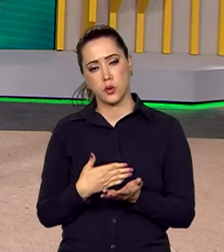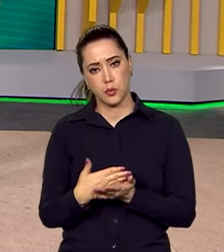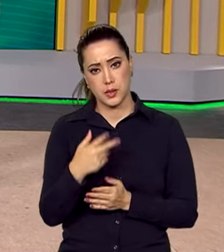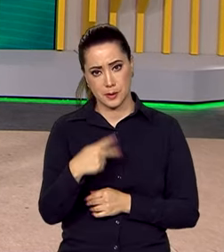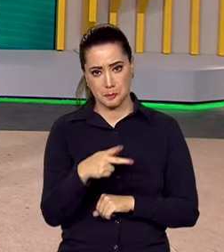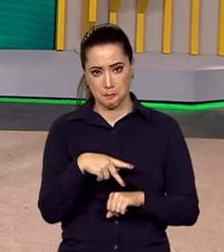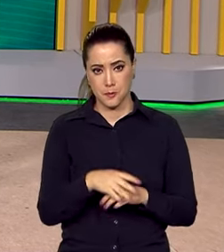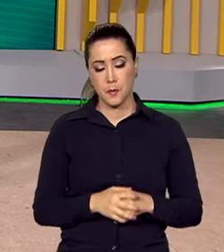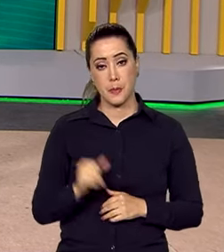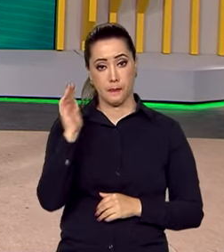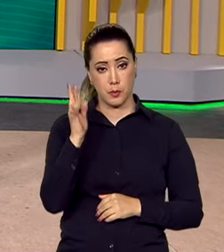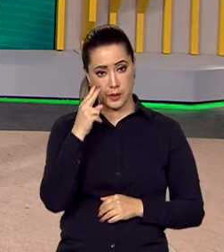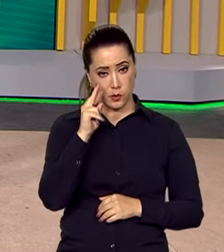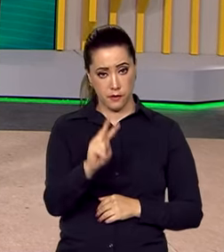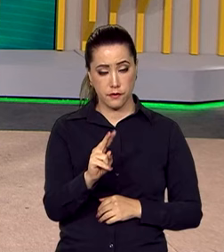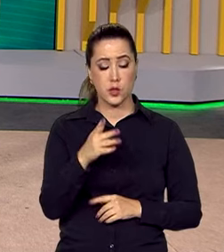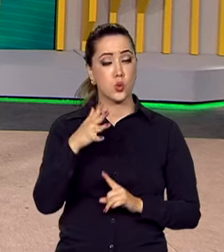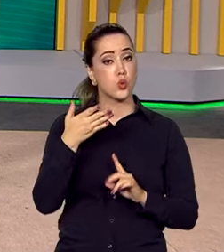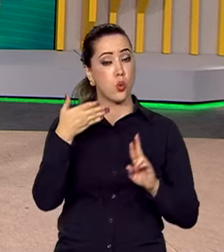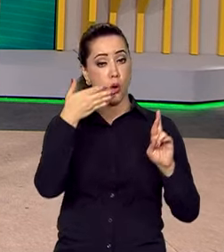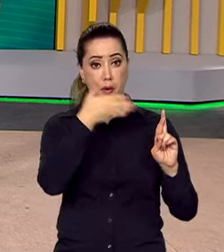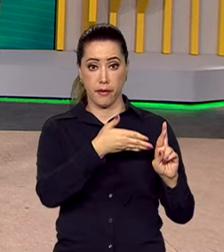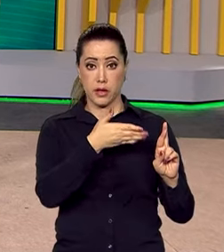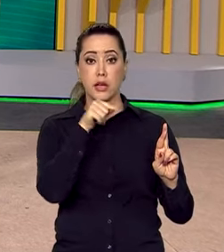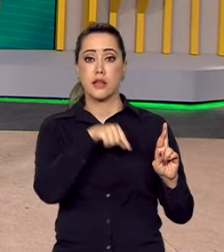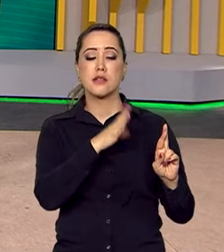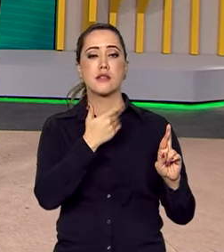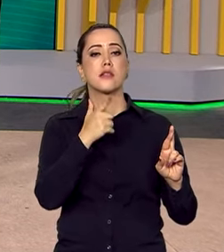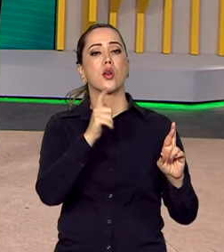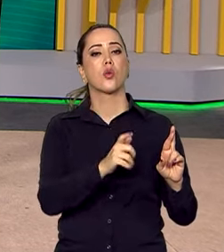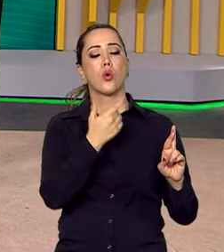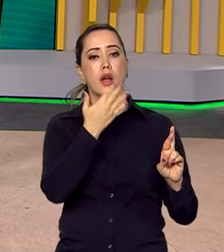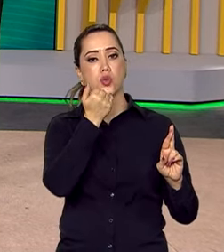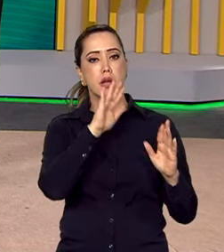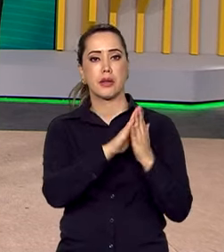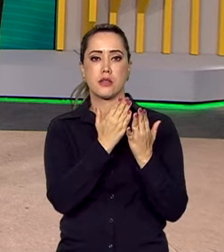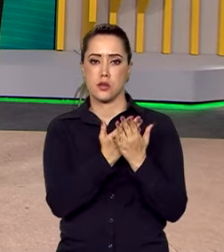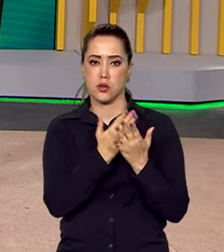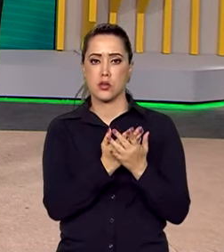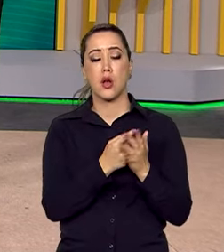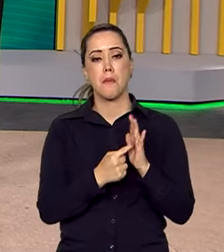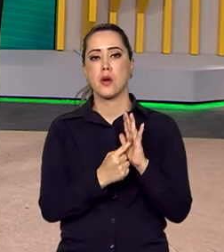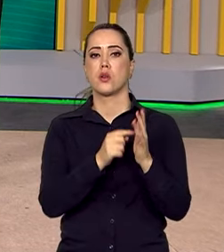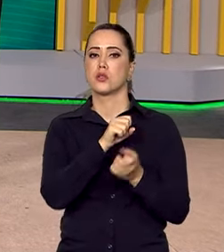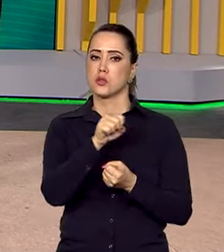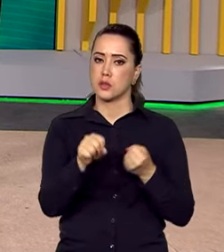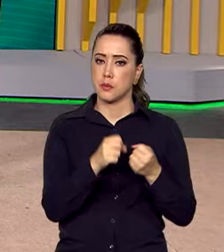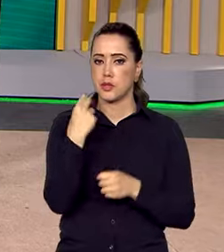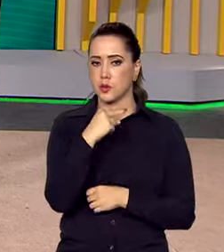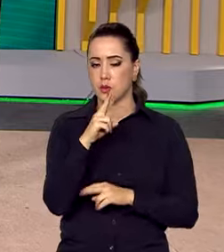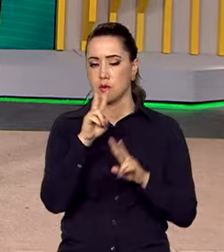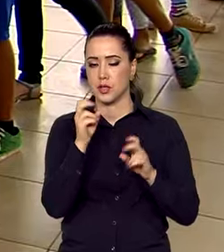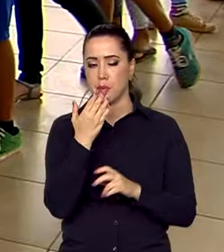no país. O Brasil é considerado referência na área e um exemplo de sustentabilidade e nutrição quando o assunto é